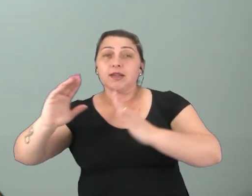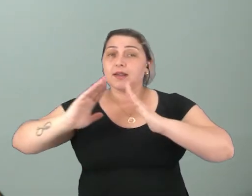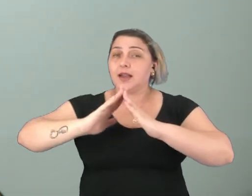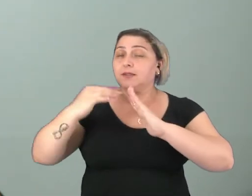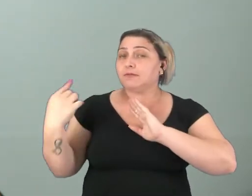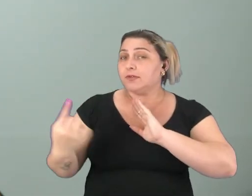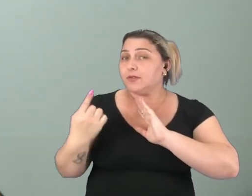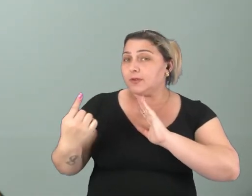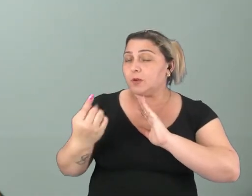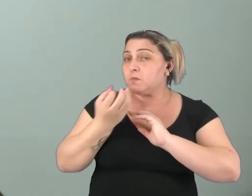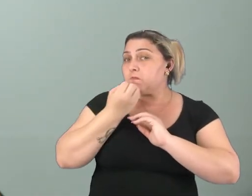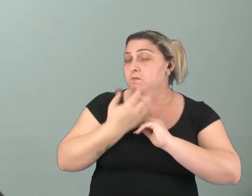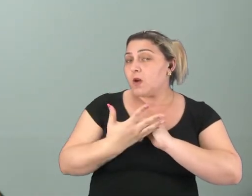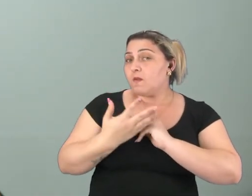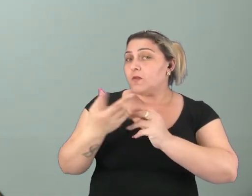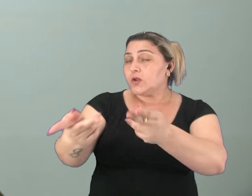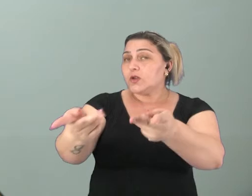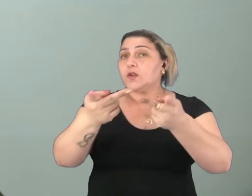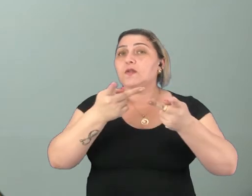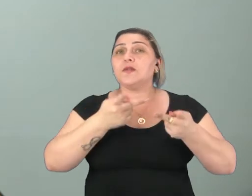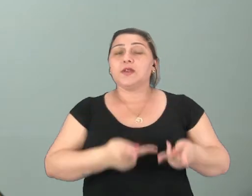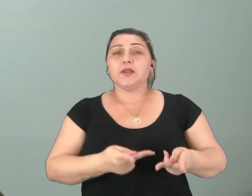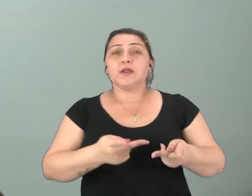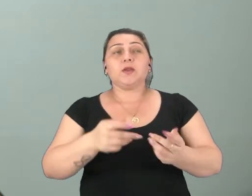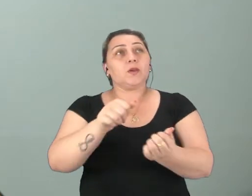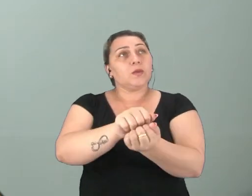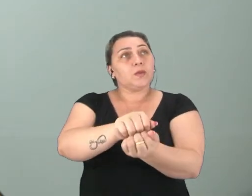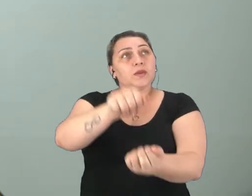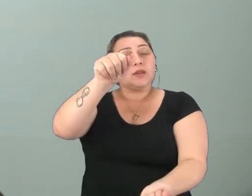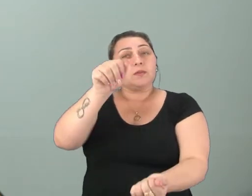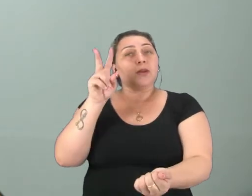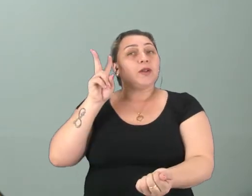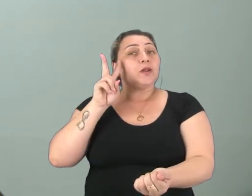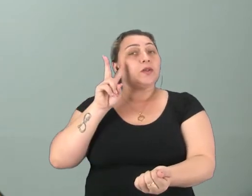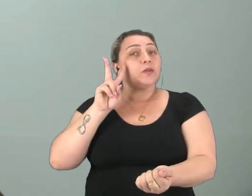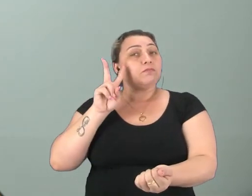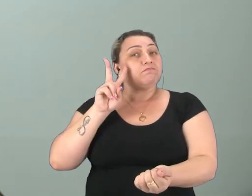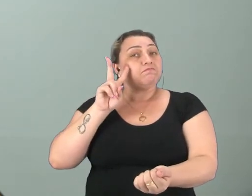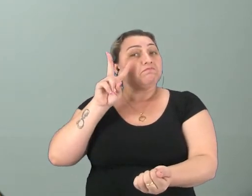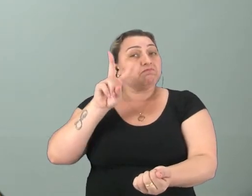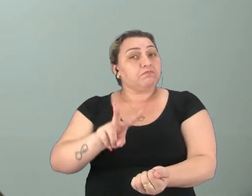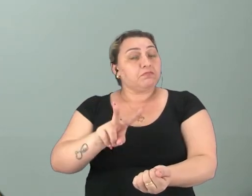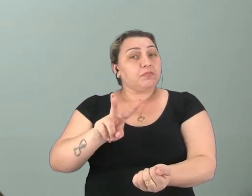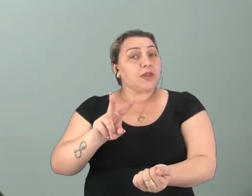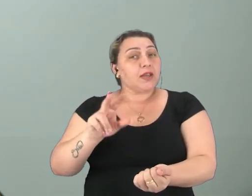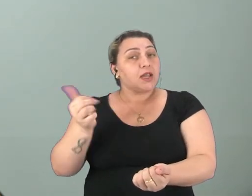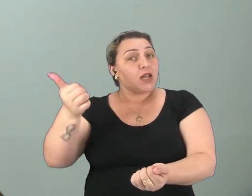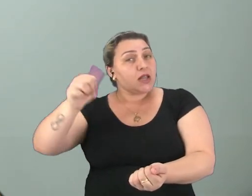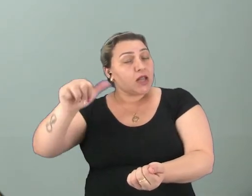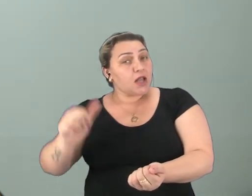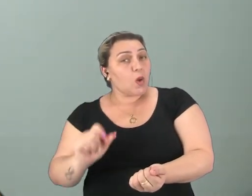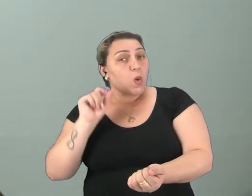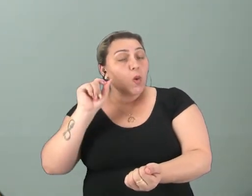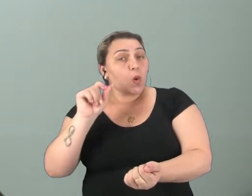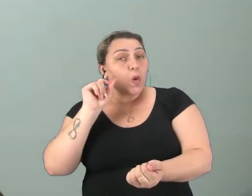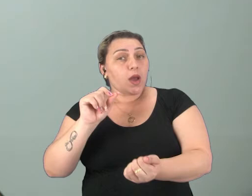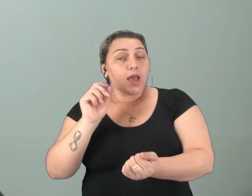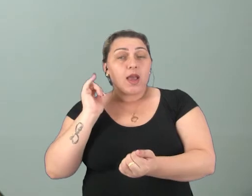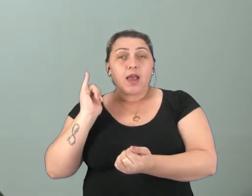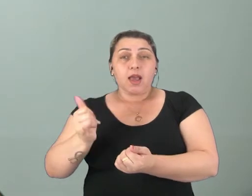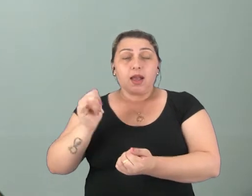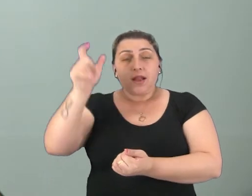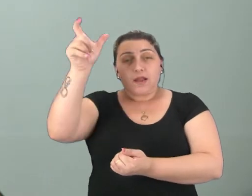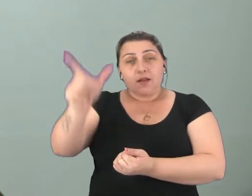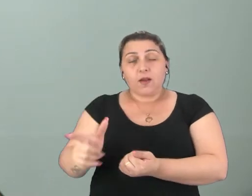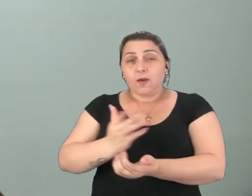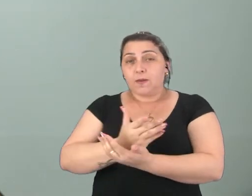toca? Bom, eu vou te convidar comigo lá no cartaz para nós analisarmos o que o narrador fala no início do texto. Vamos lá?